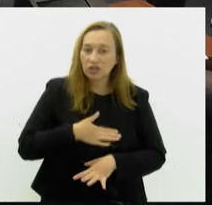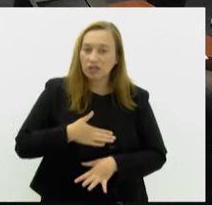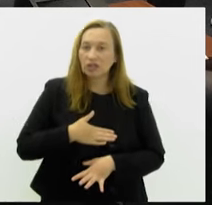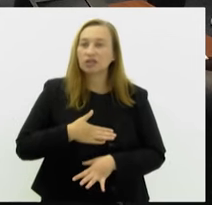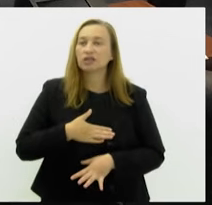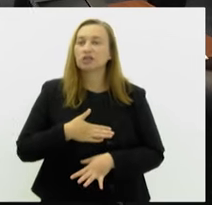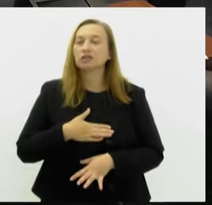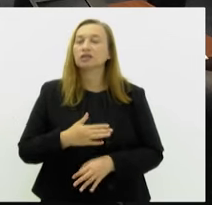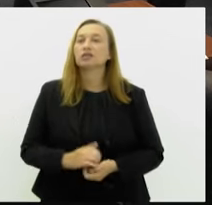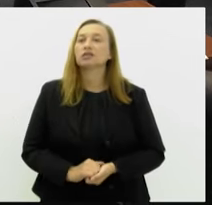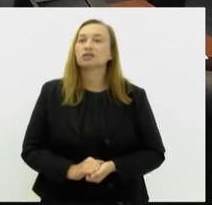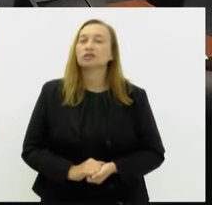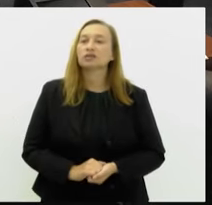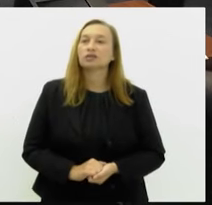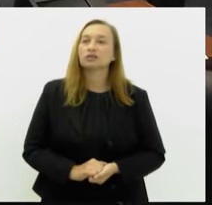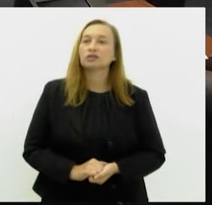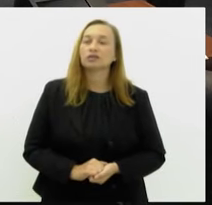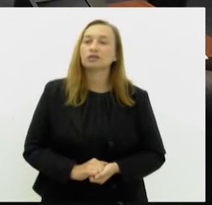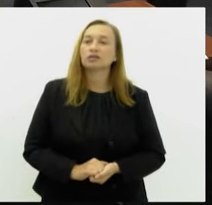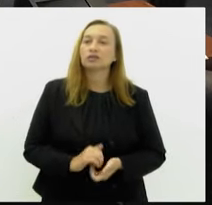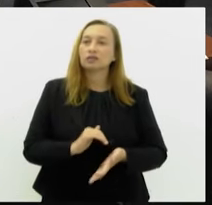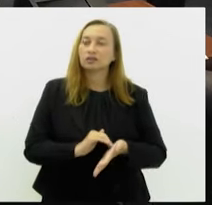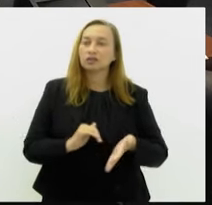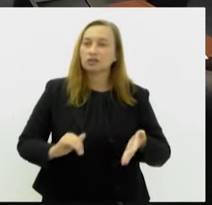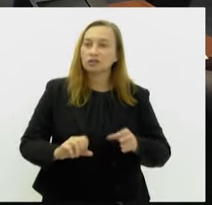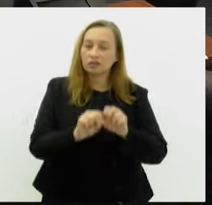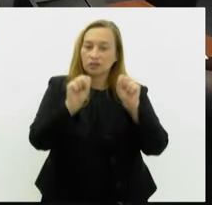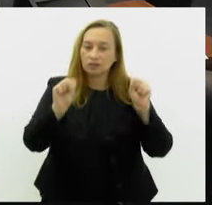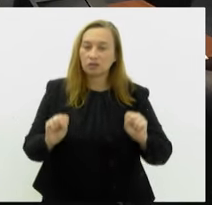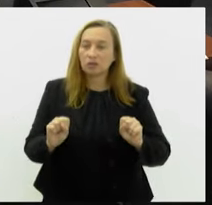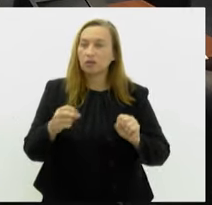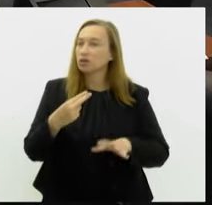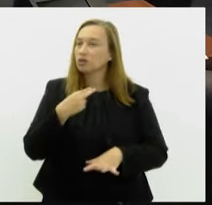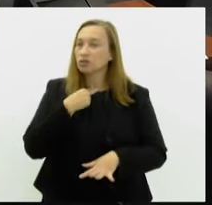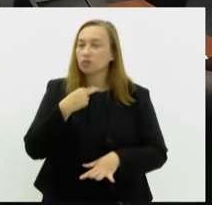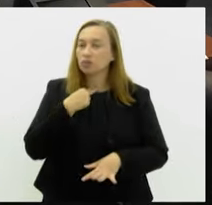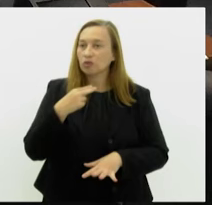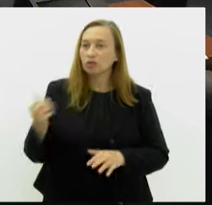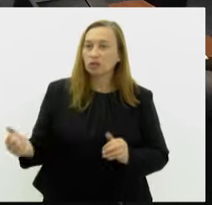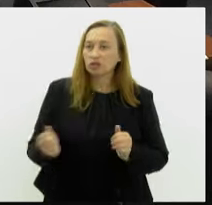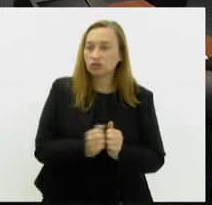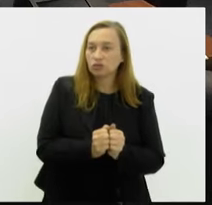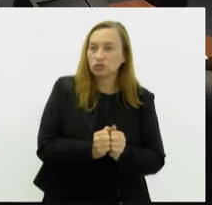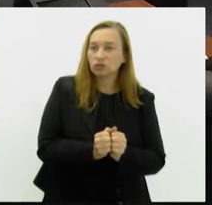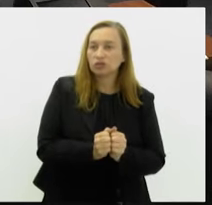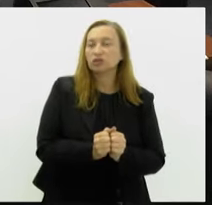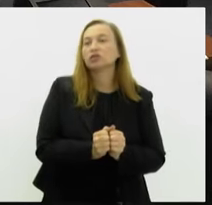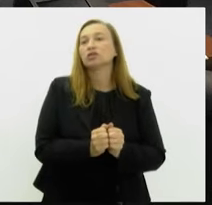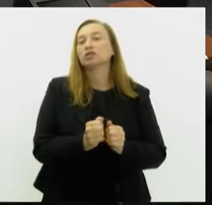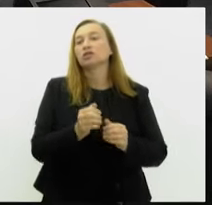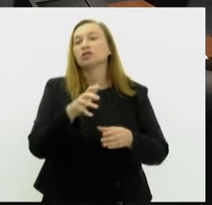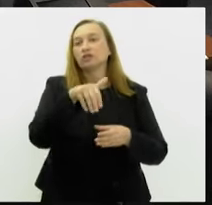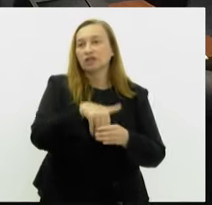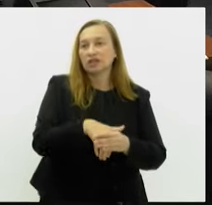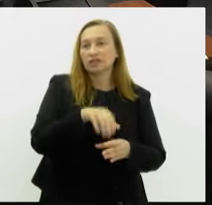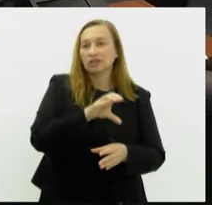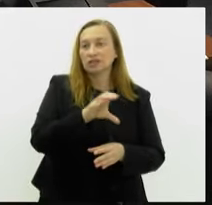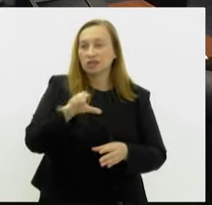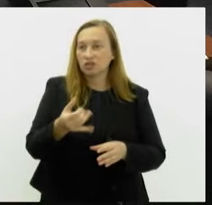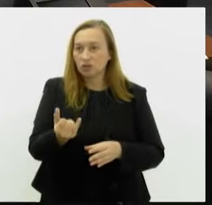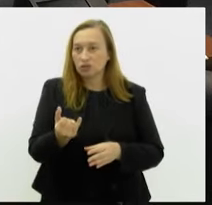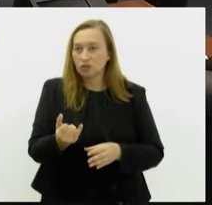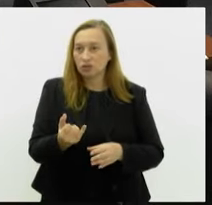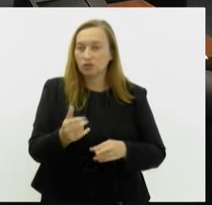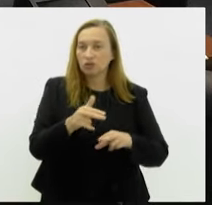consignado o sistema fora do ar. Não pude participar da votação da CCJ como membro titular por conta